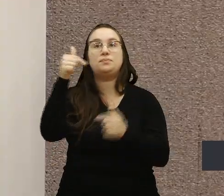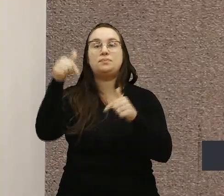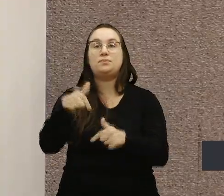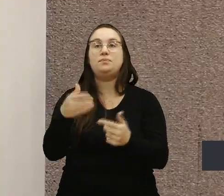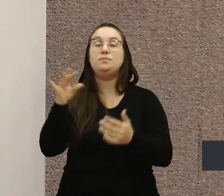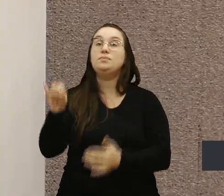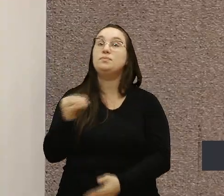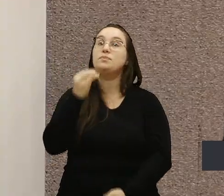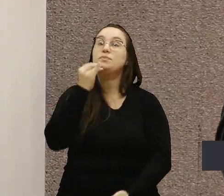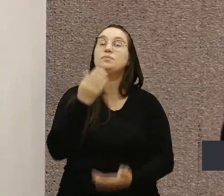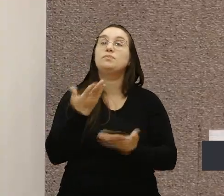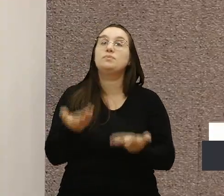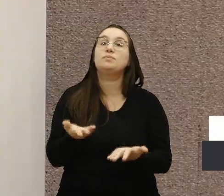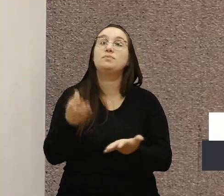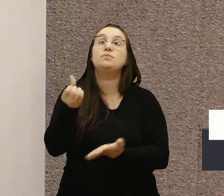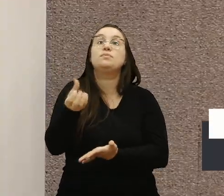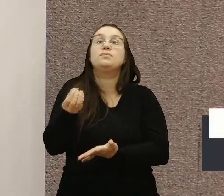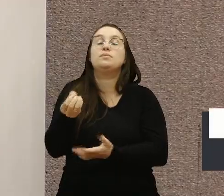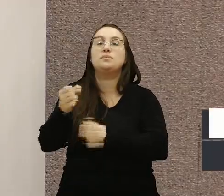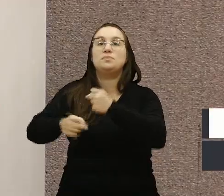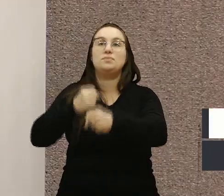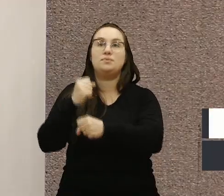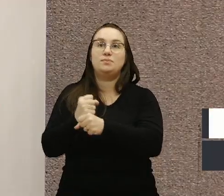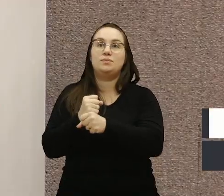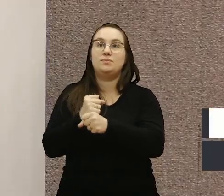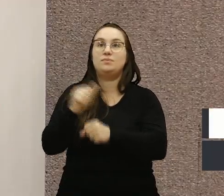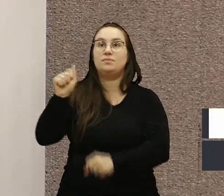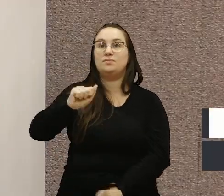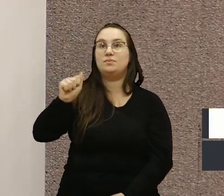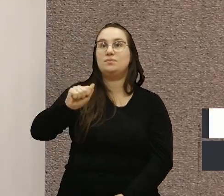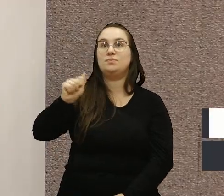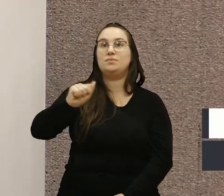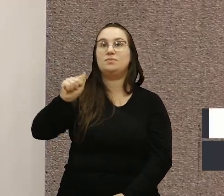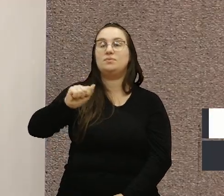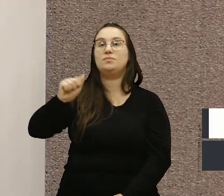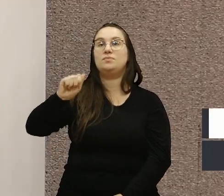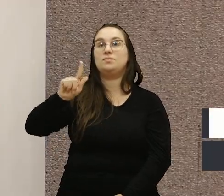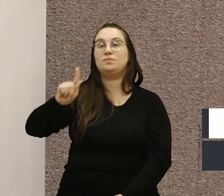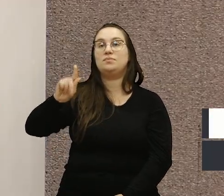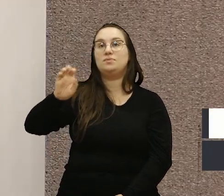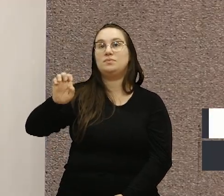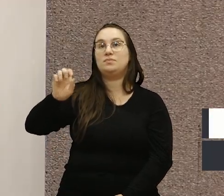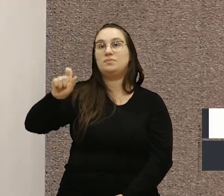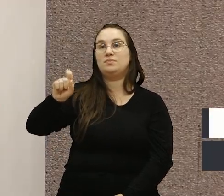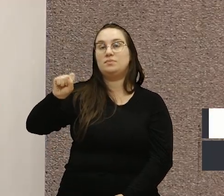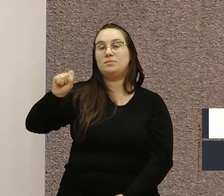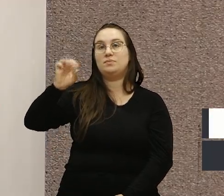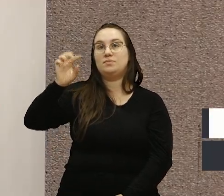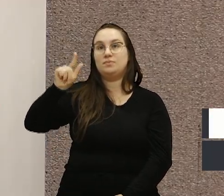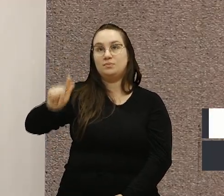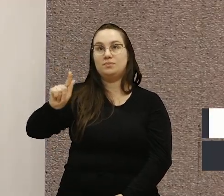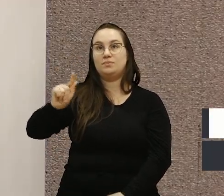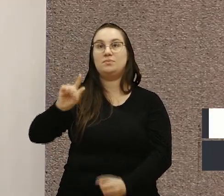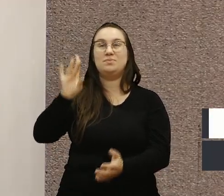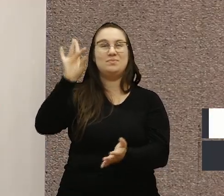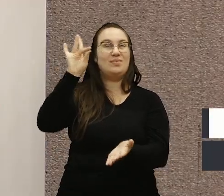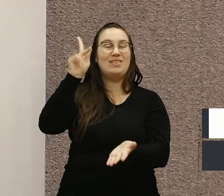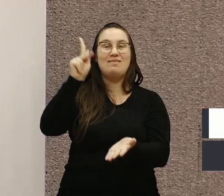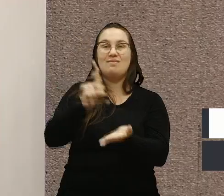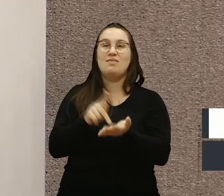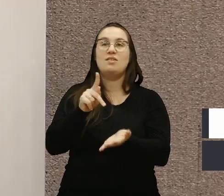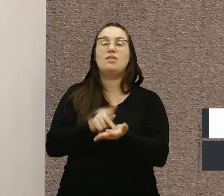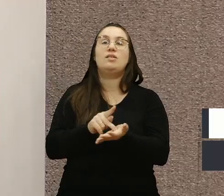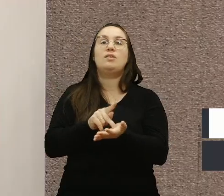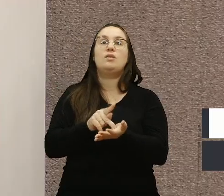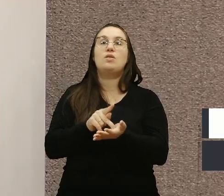oportunidade. Então, esses 60 anos da Associação dos Diplomados da Escola Superior de Guerra, de fato, registra essa brilhante história da